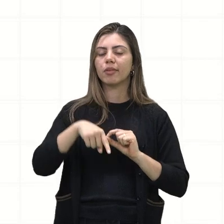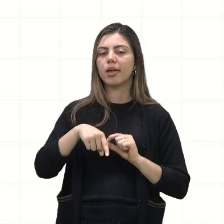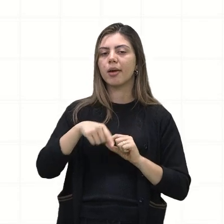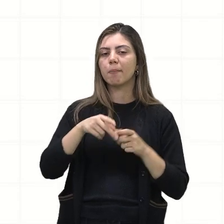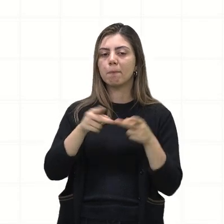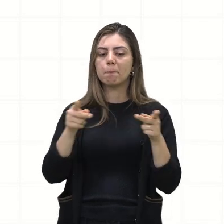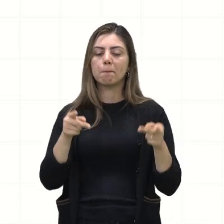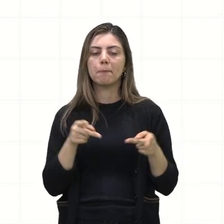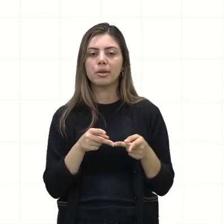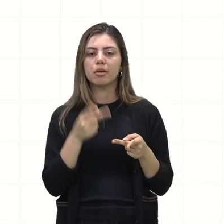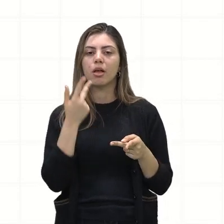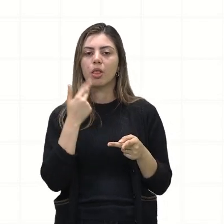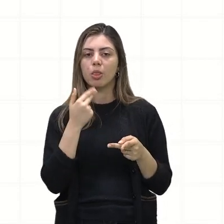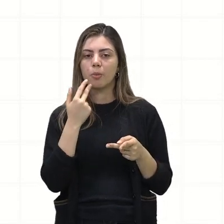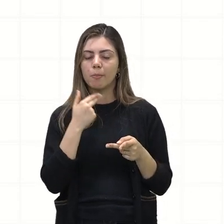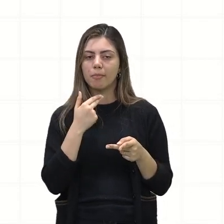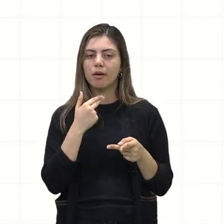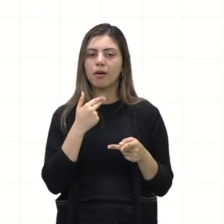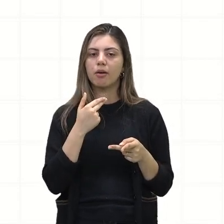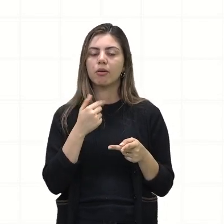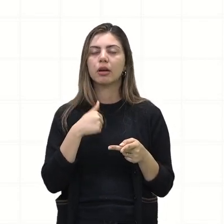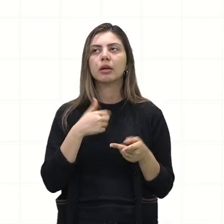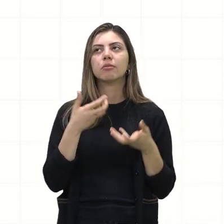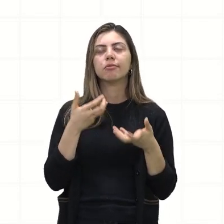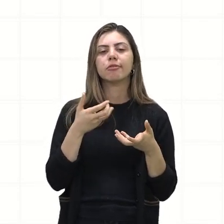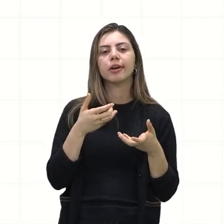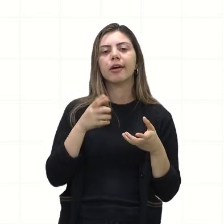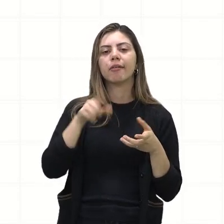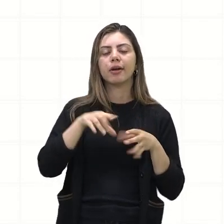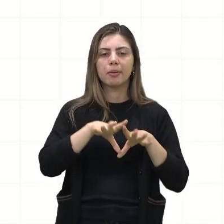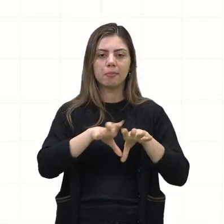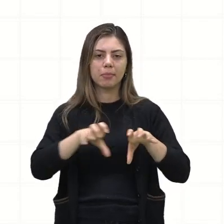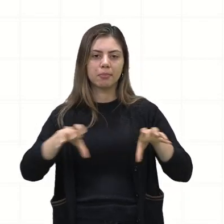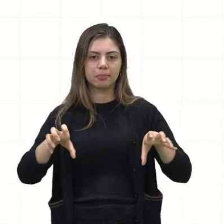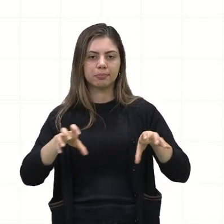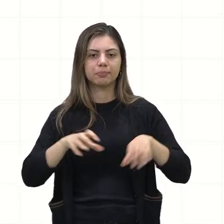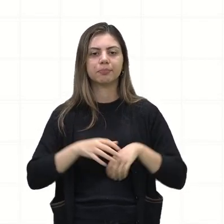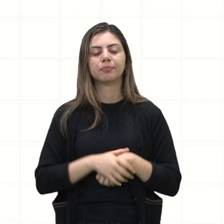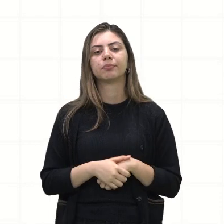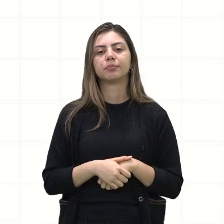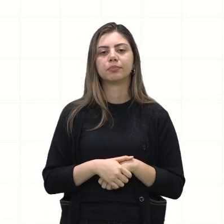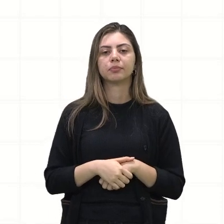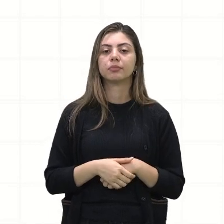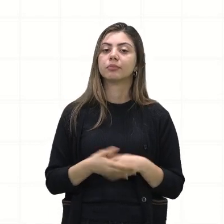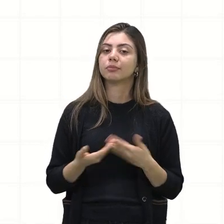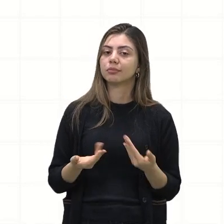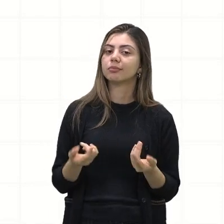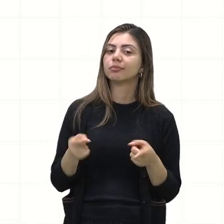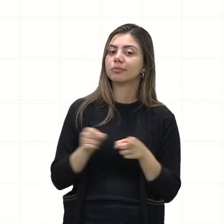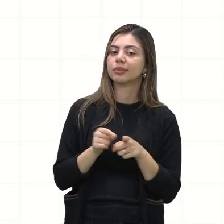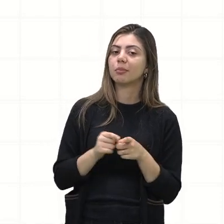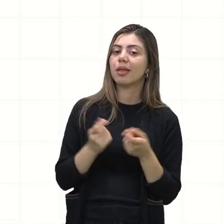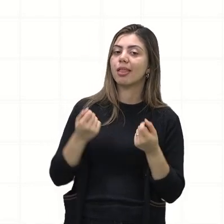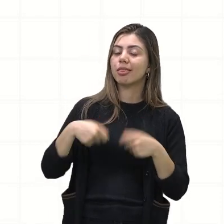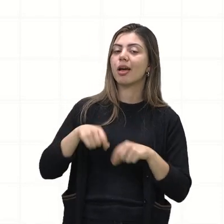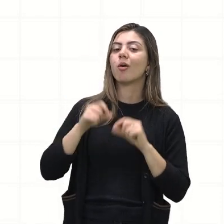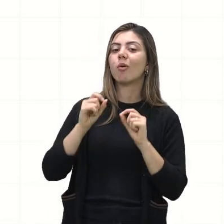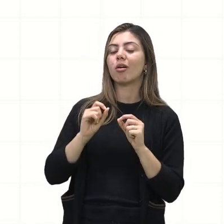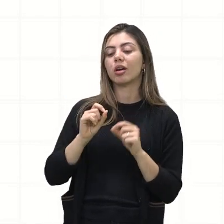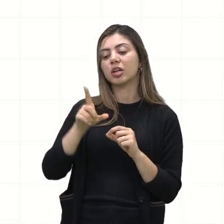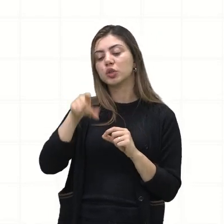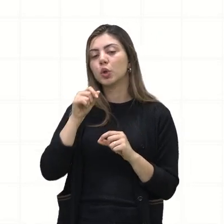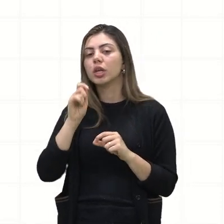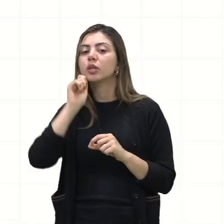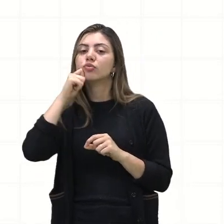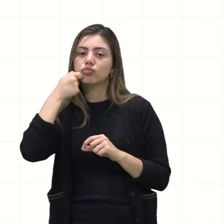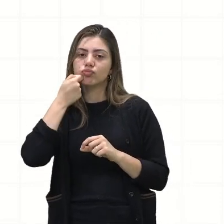tradicional e eu quero de calabresa. E aí também, ó, nós vamos escolher